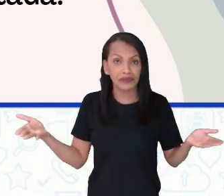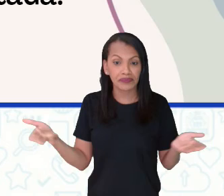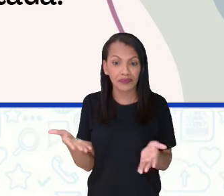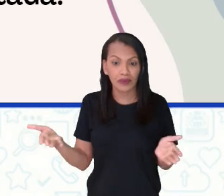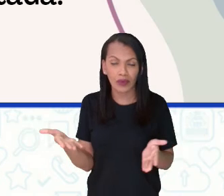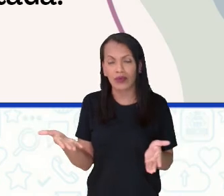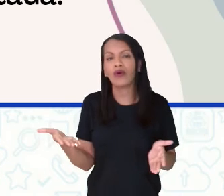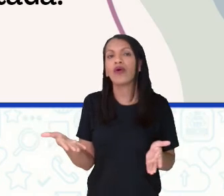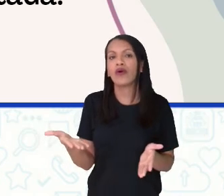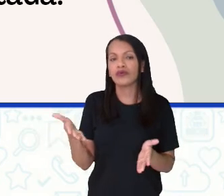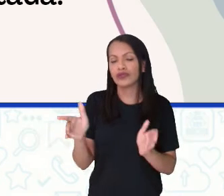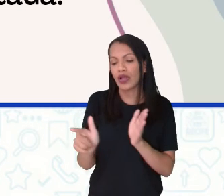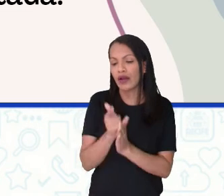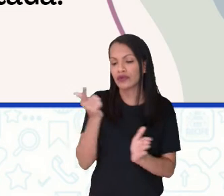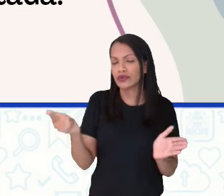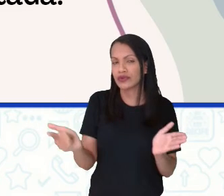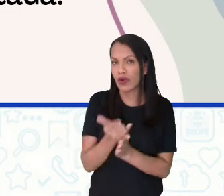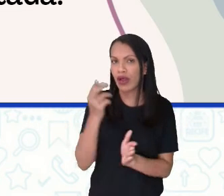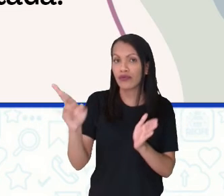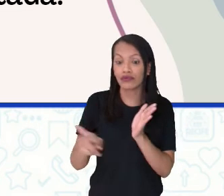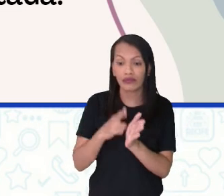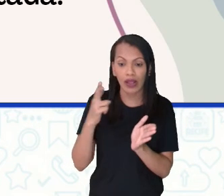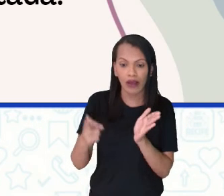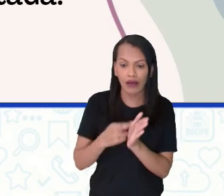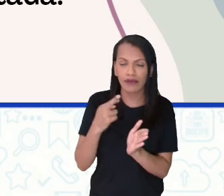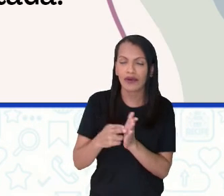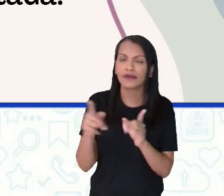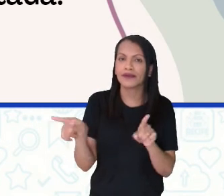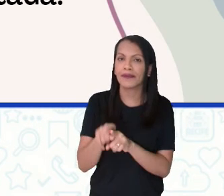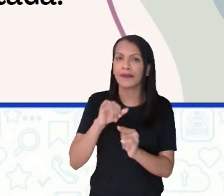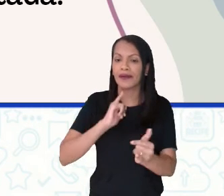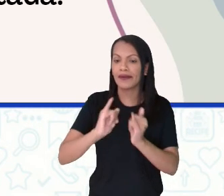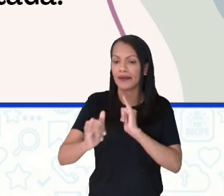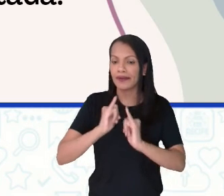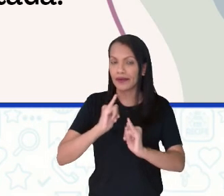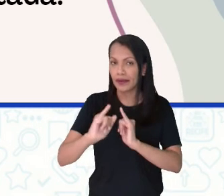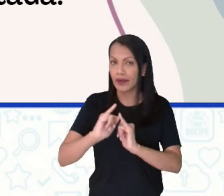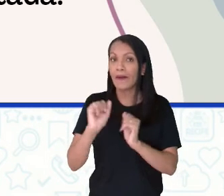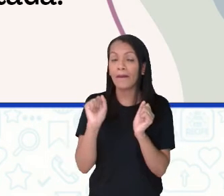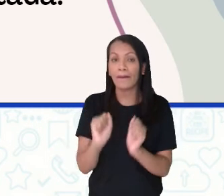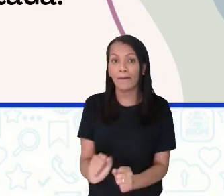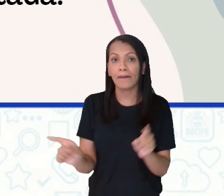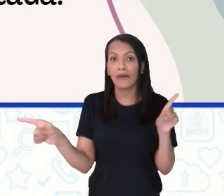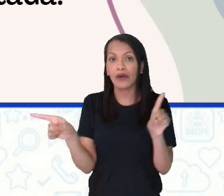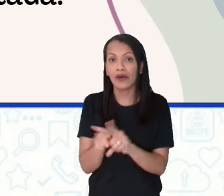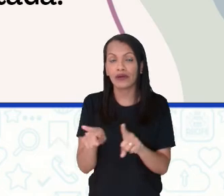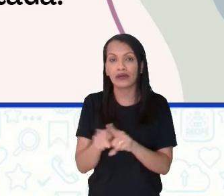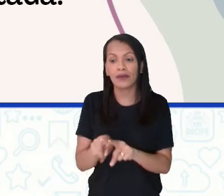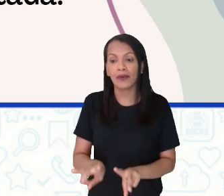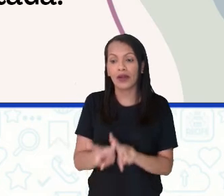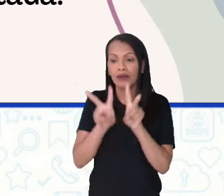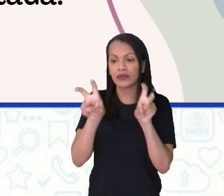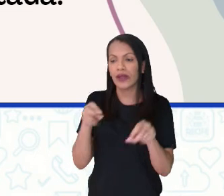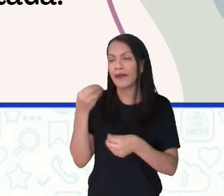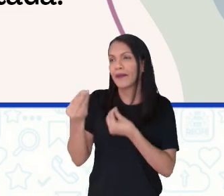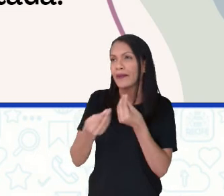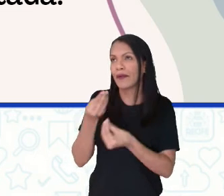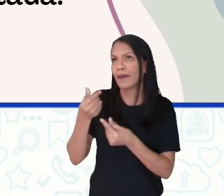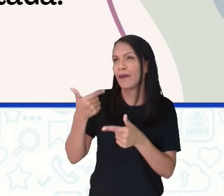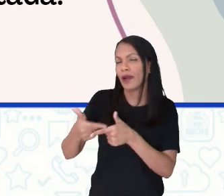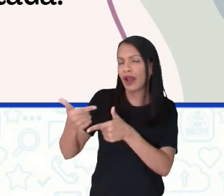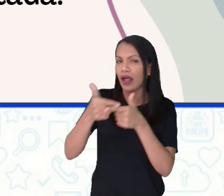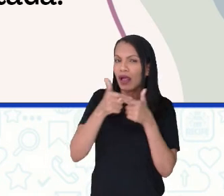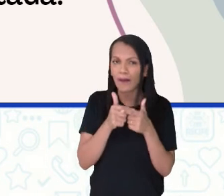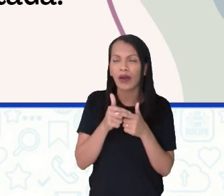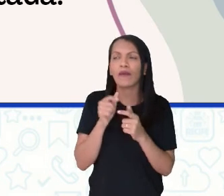em especial em jornais, revistas, sites da internet, e pode tratar de temas polêmicos, como eu falei para